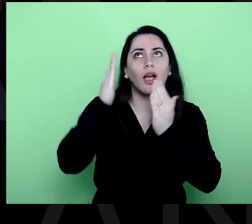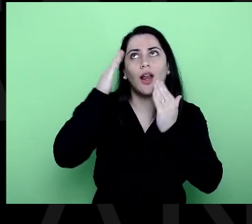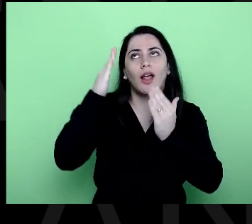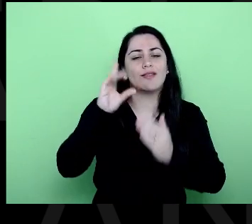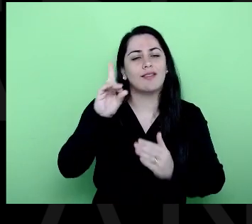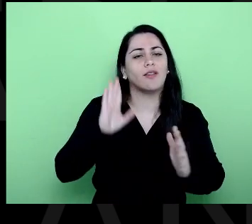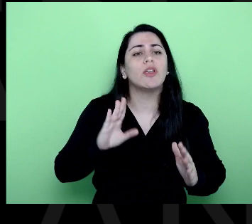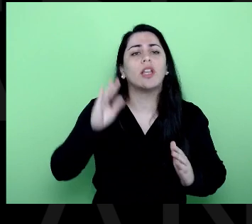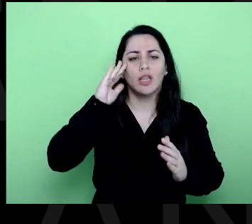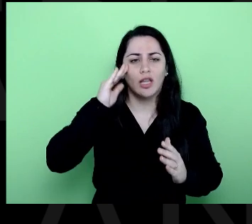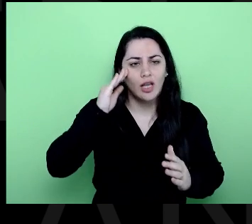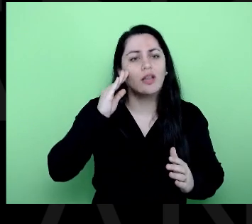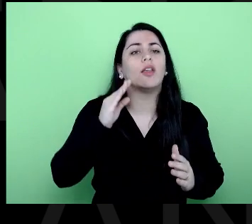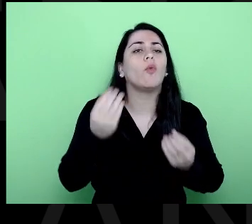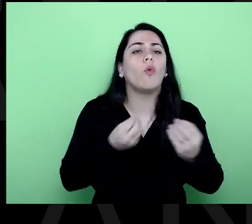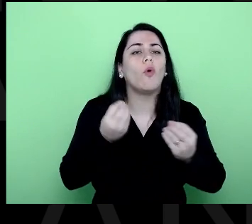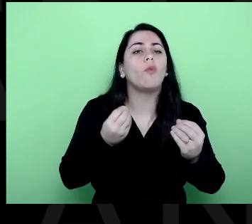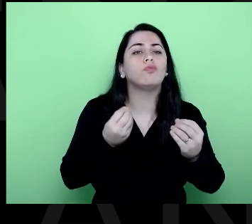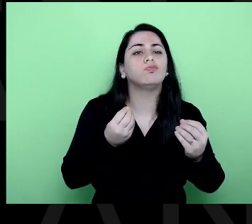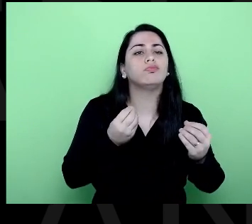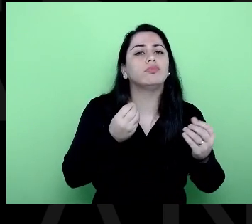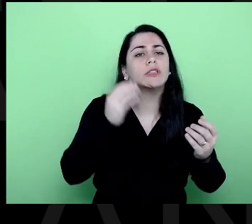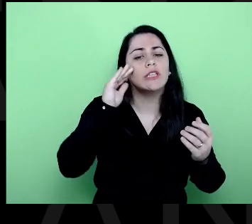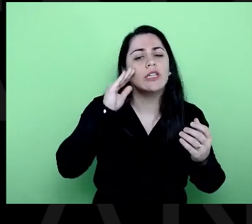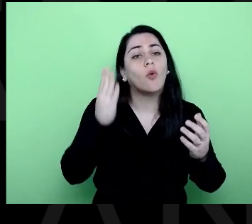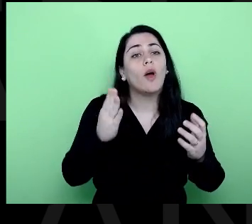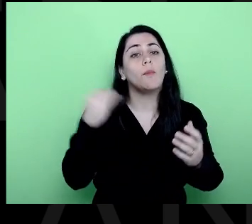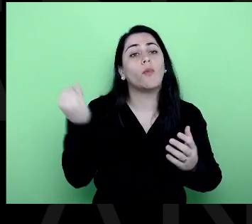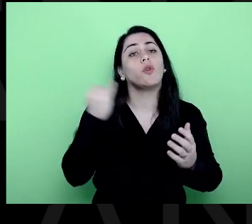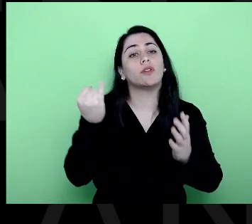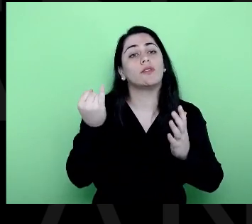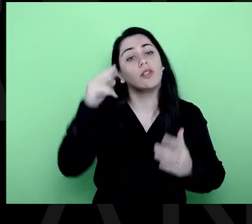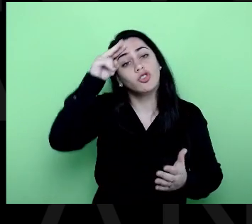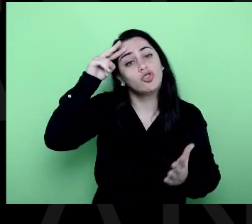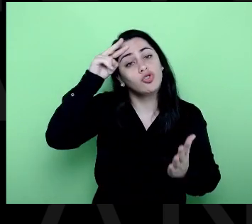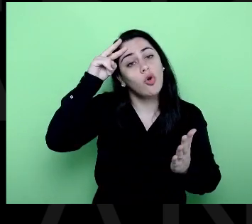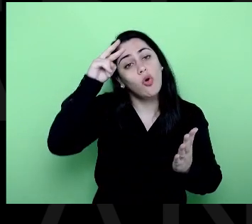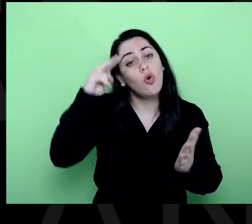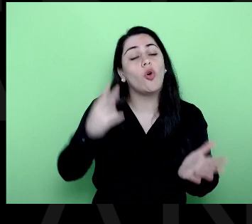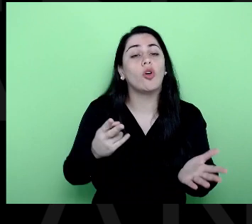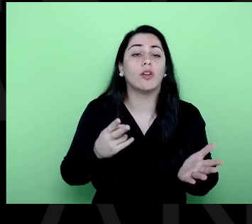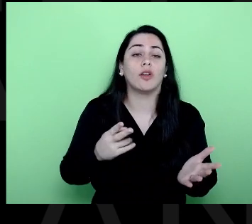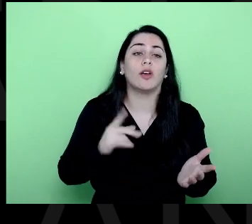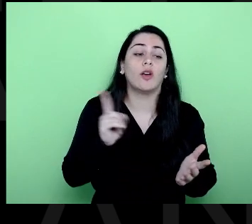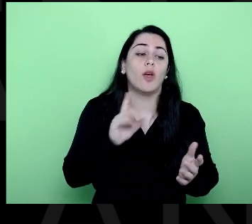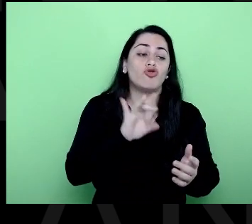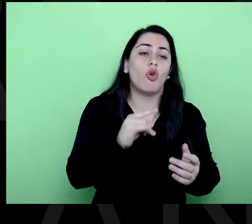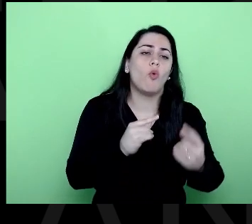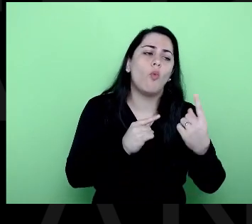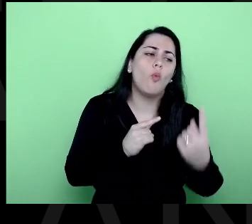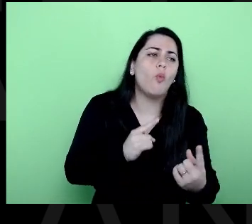entenderam ali, dentro de um contexto maior, um contexto de uma história muito maior do que os fatos